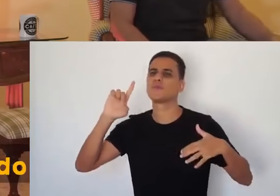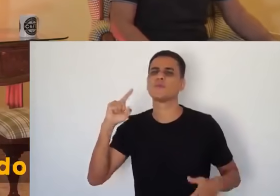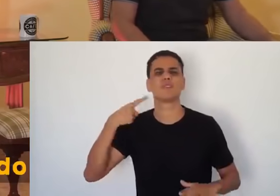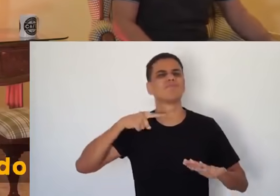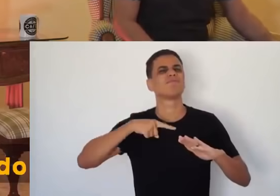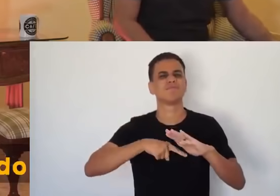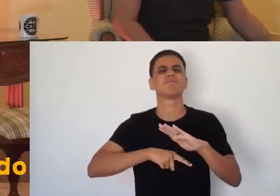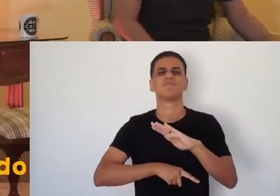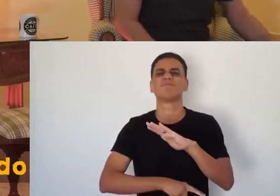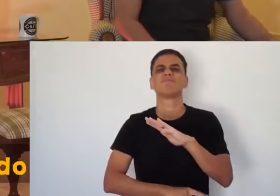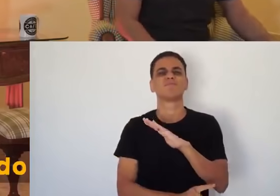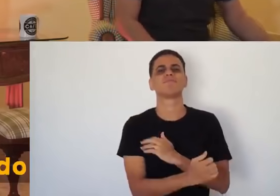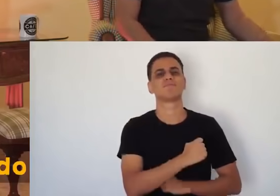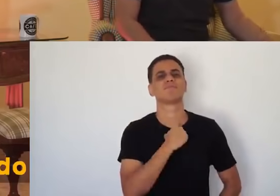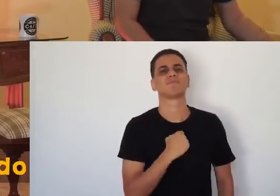teu